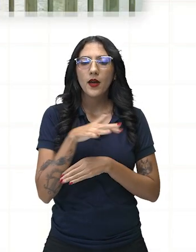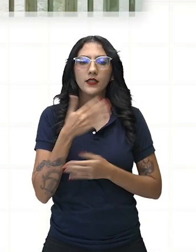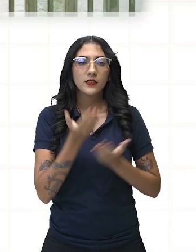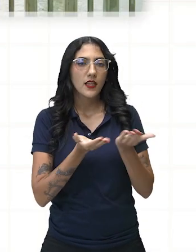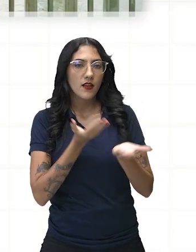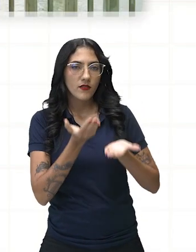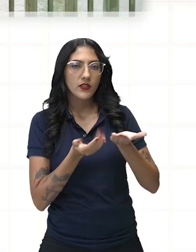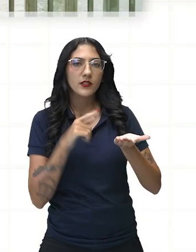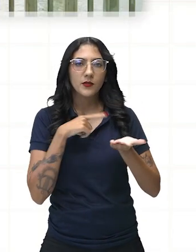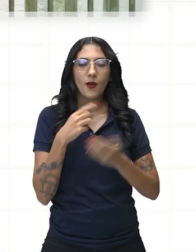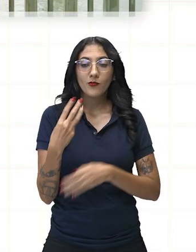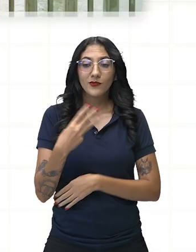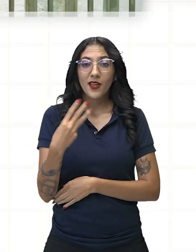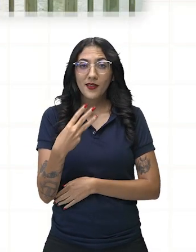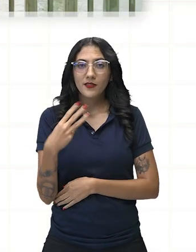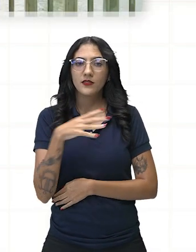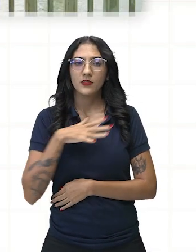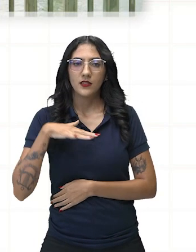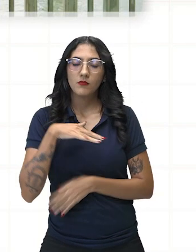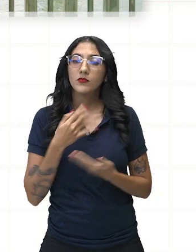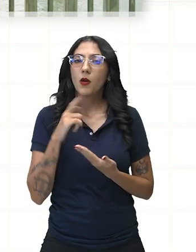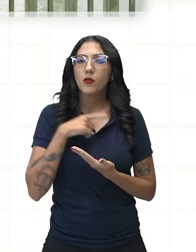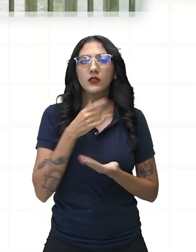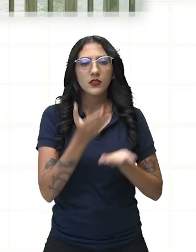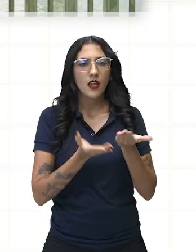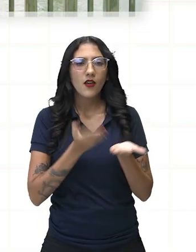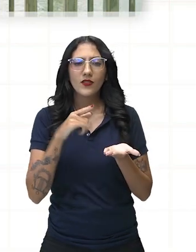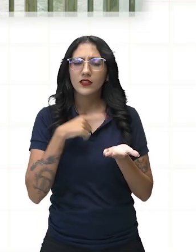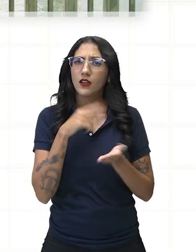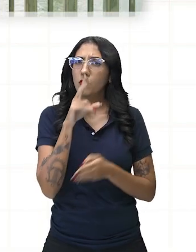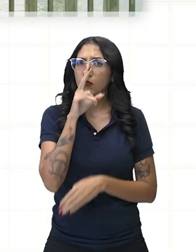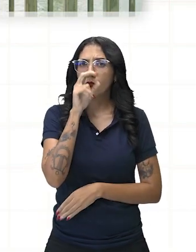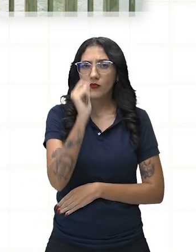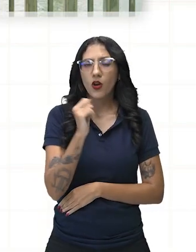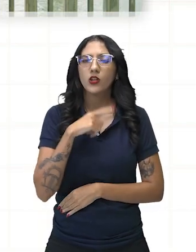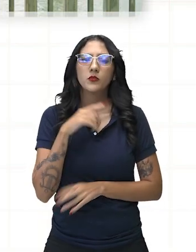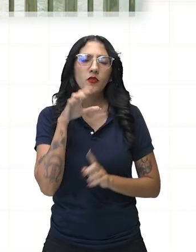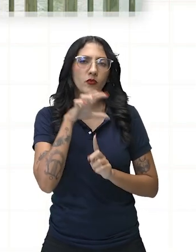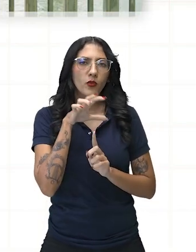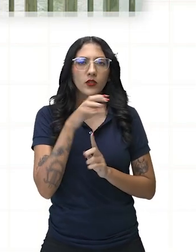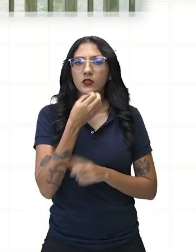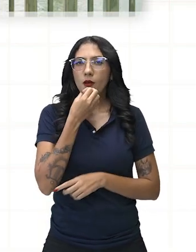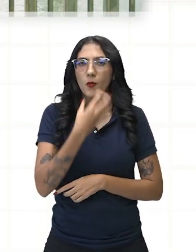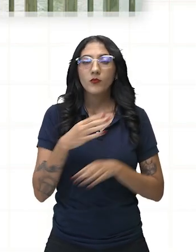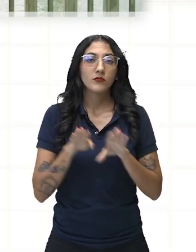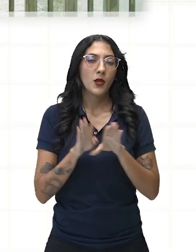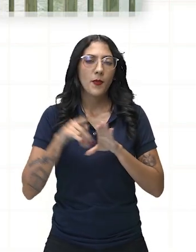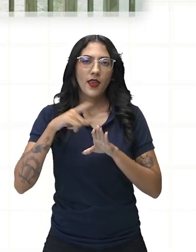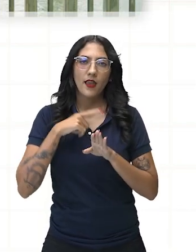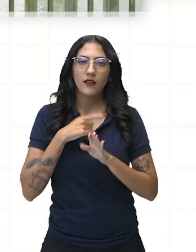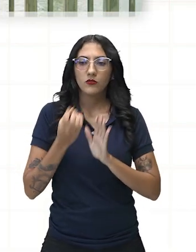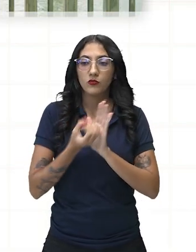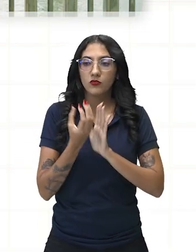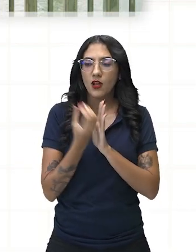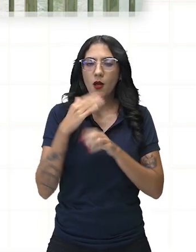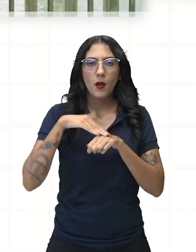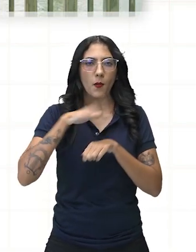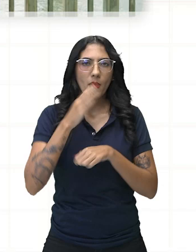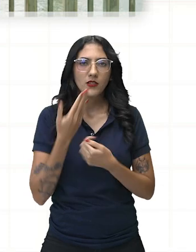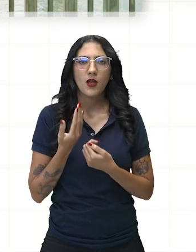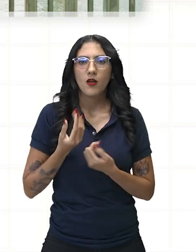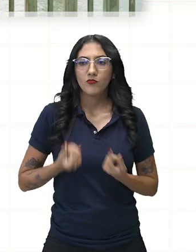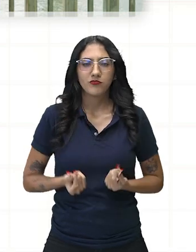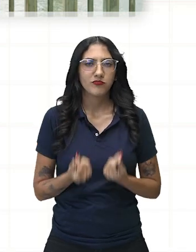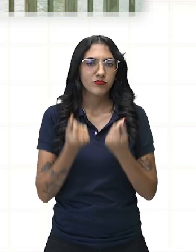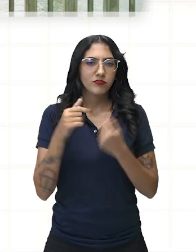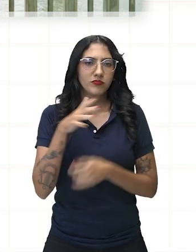setor terciário, né? E o setor de serviços na Europa é muito forte, responsável ali por gerar mais da metade da riqueza desse